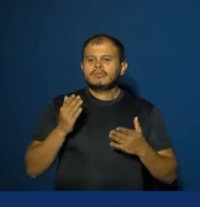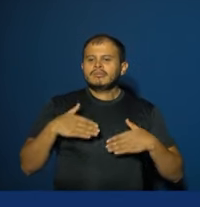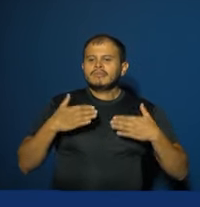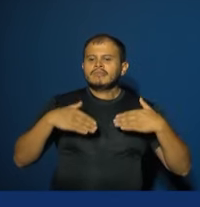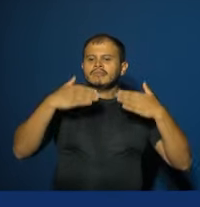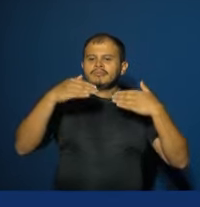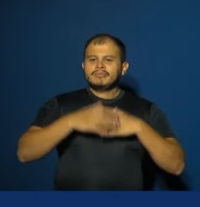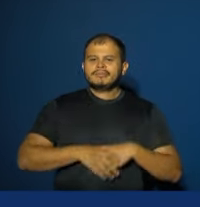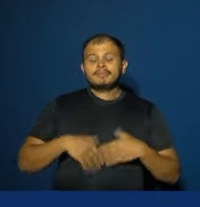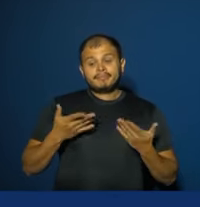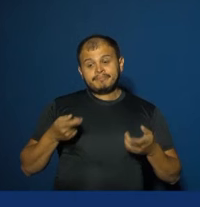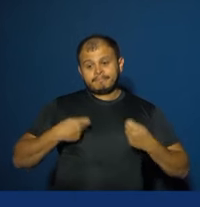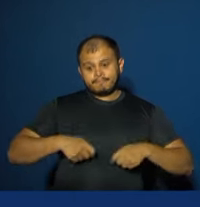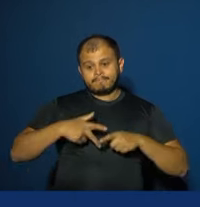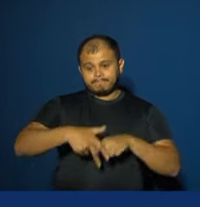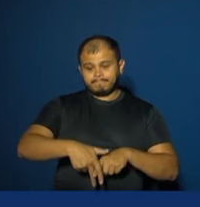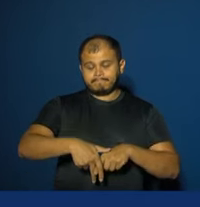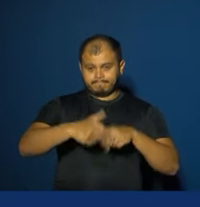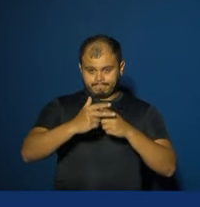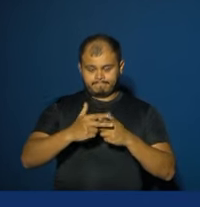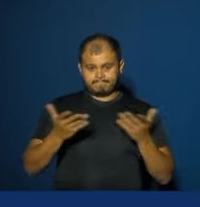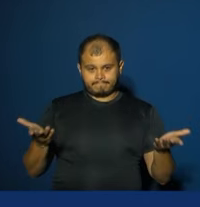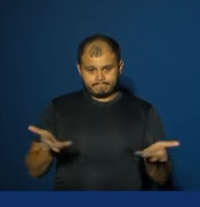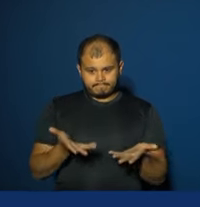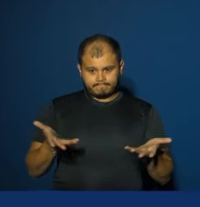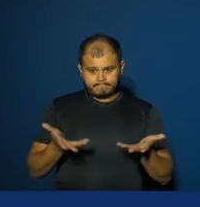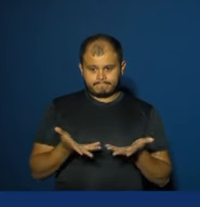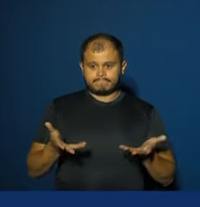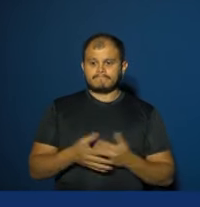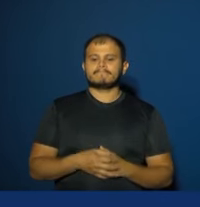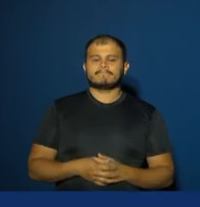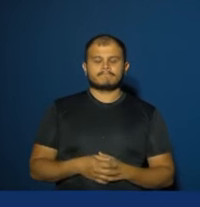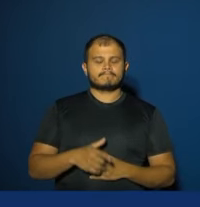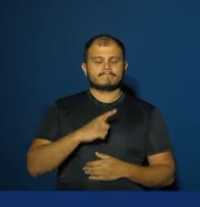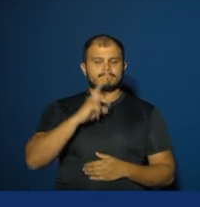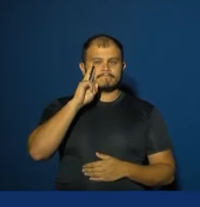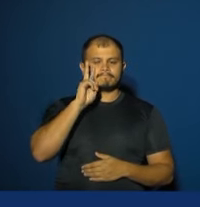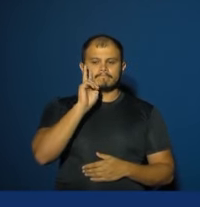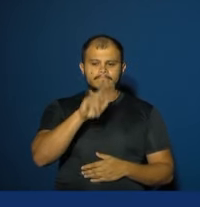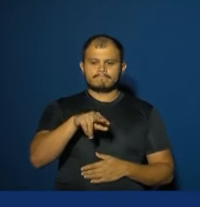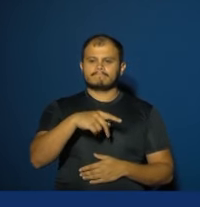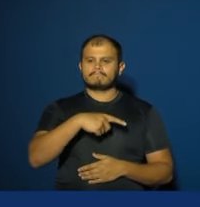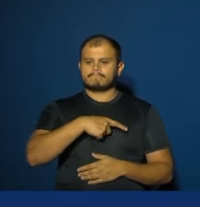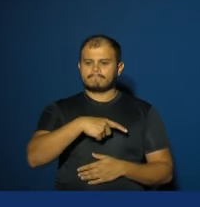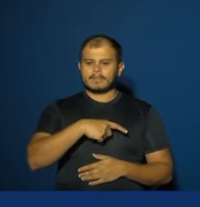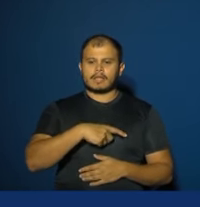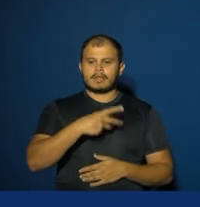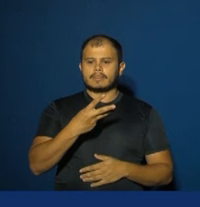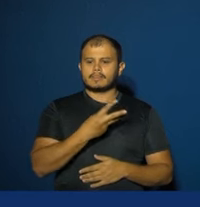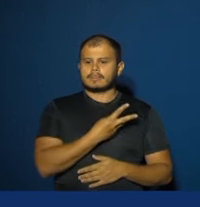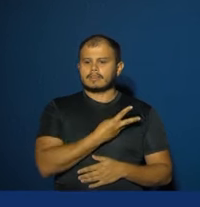bom aí entra a questão da regulação né então a gente pegou uma situação lá